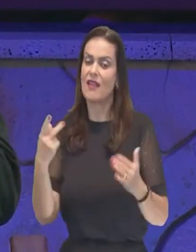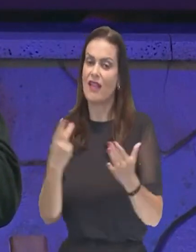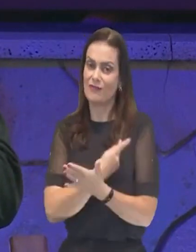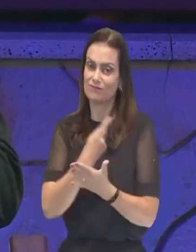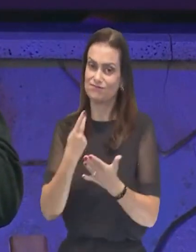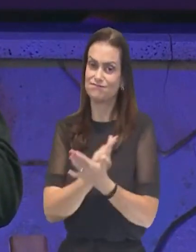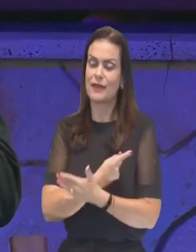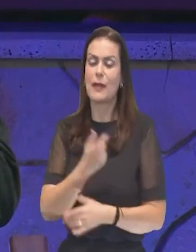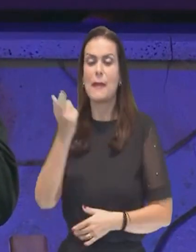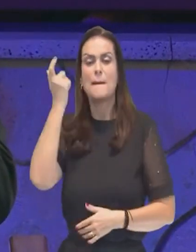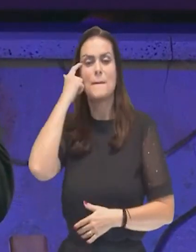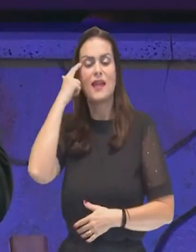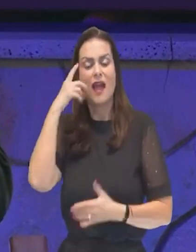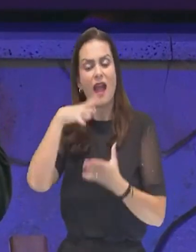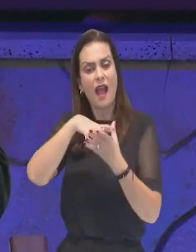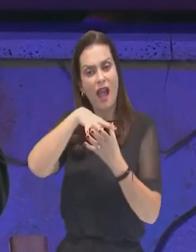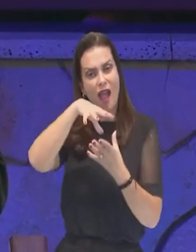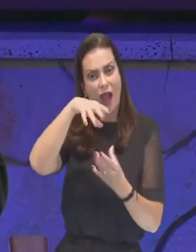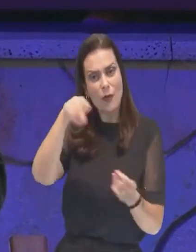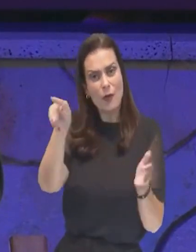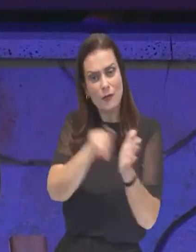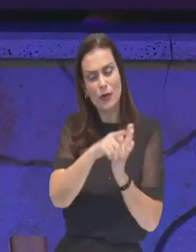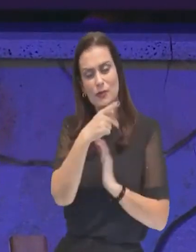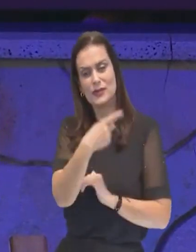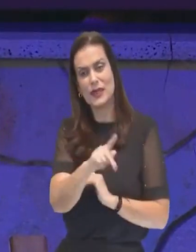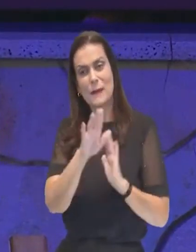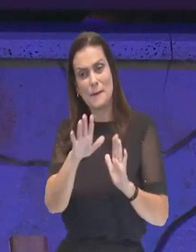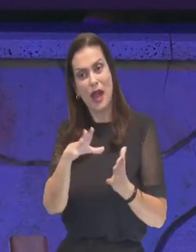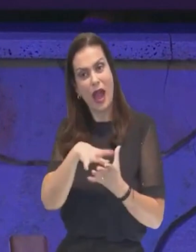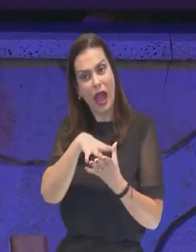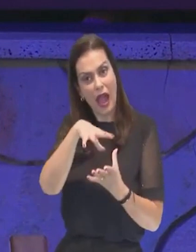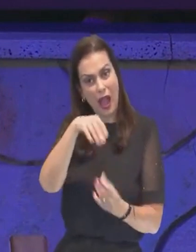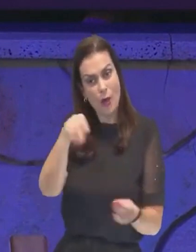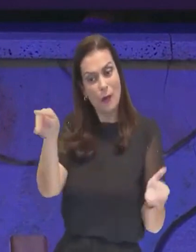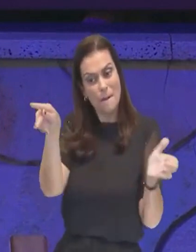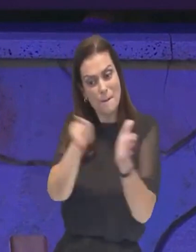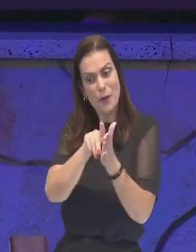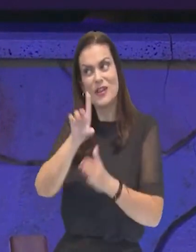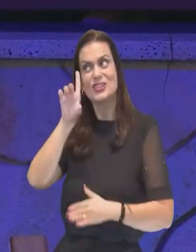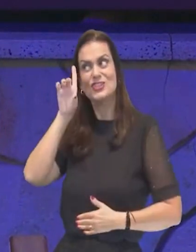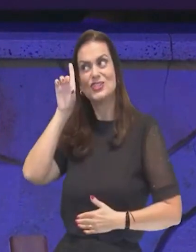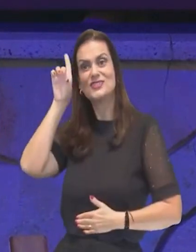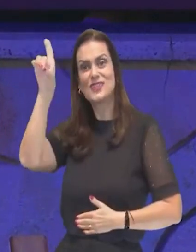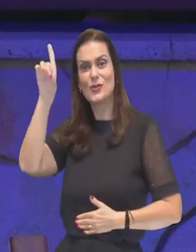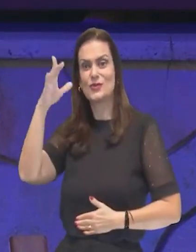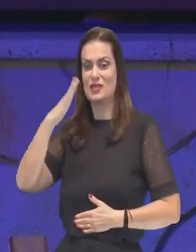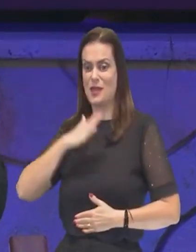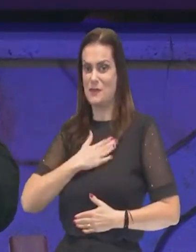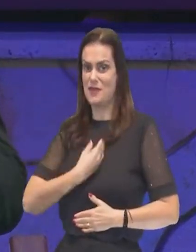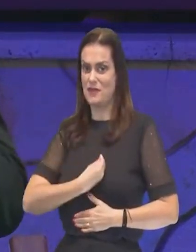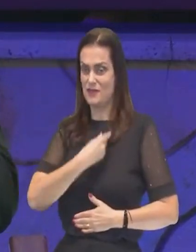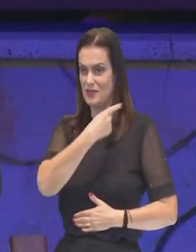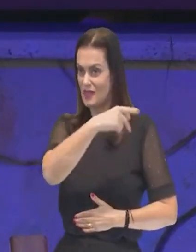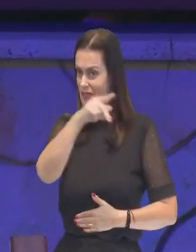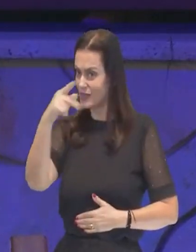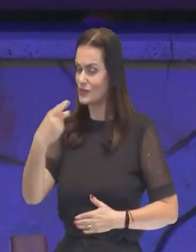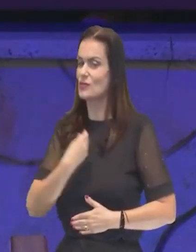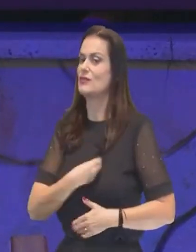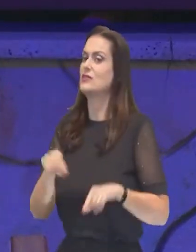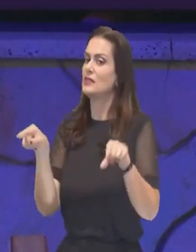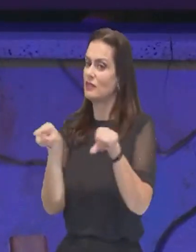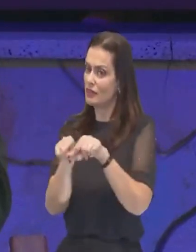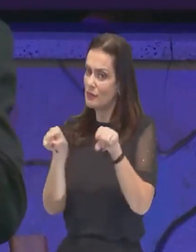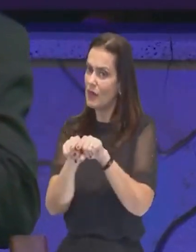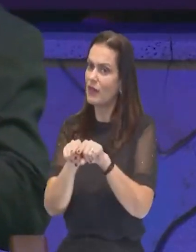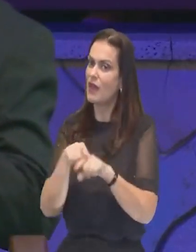Ele achava que a alma era sua, mas a alma pertence a Deus, querido. A minha vida e a sua vida, a nossa vida,